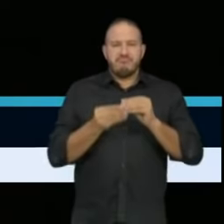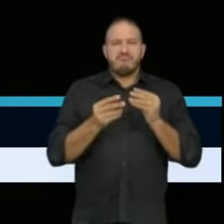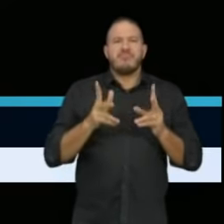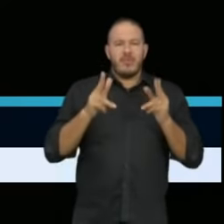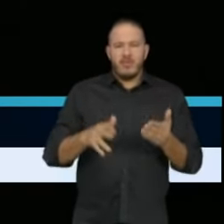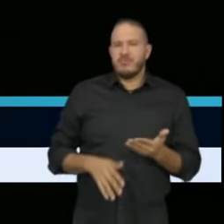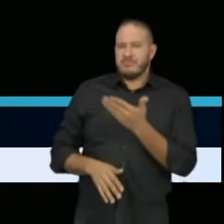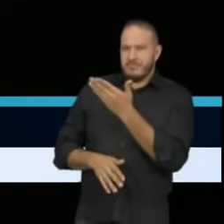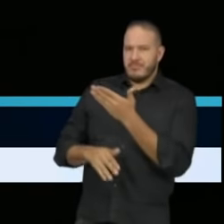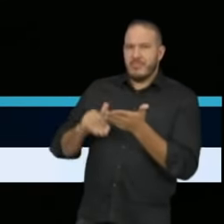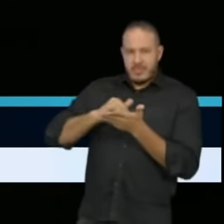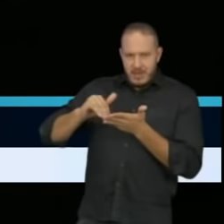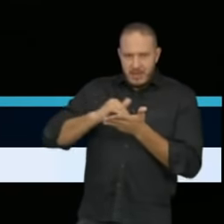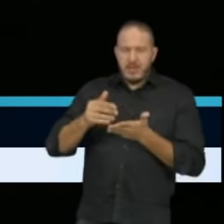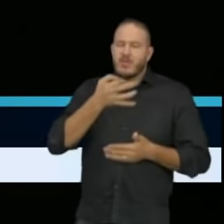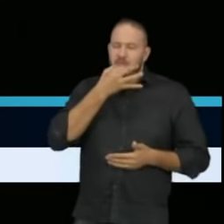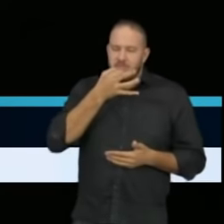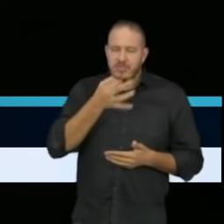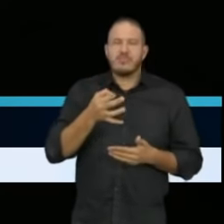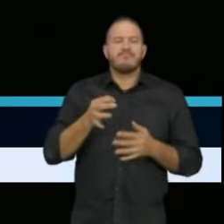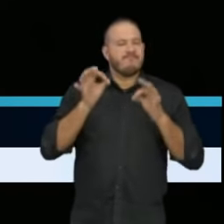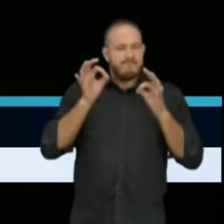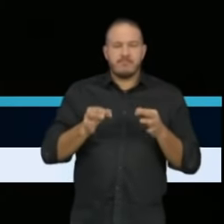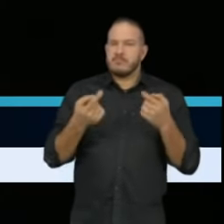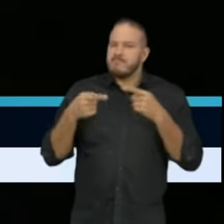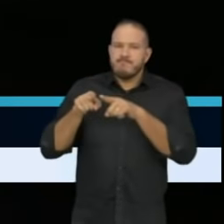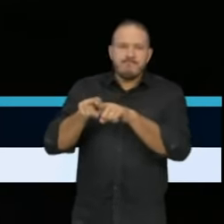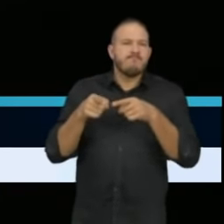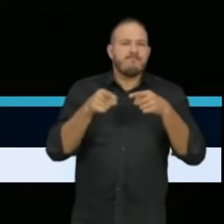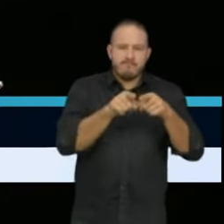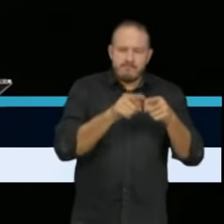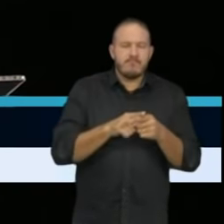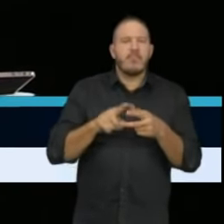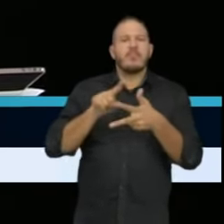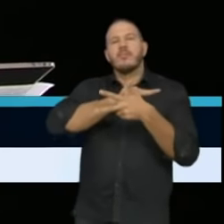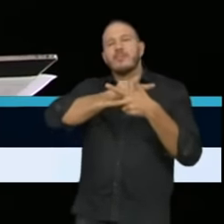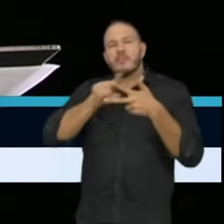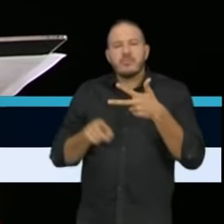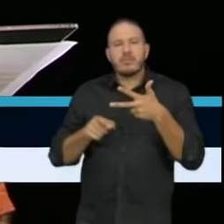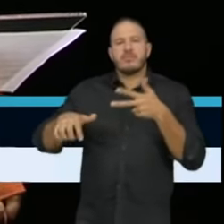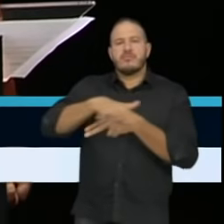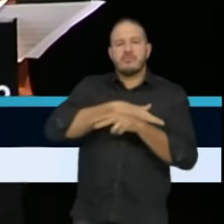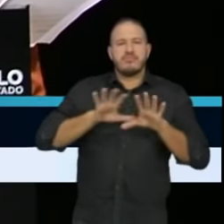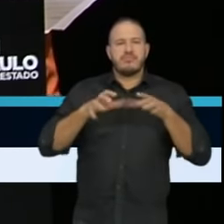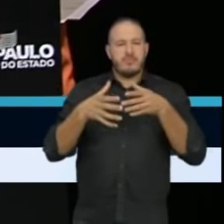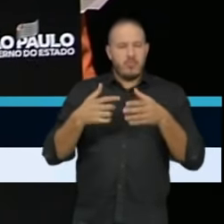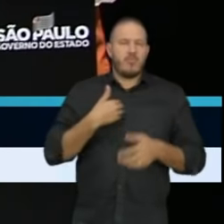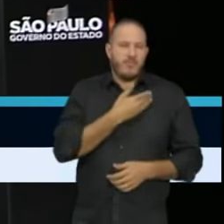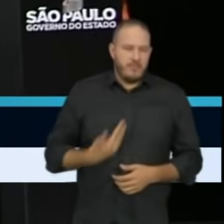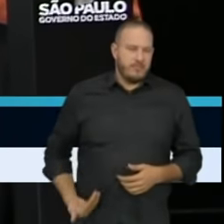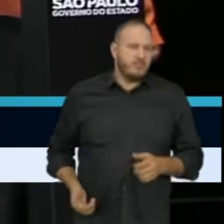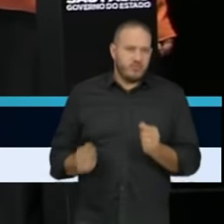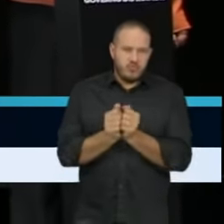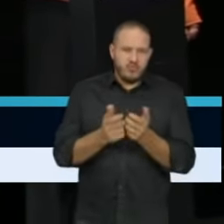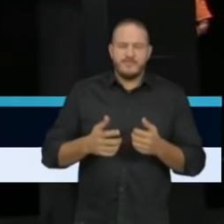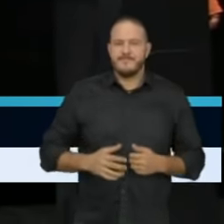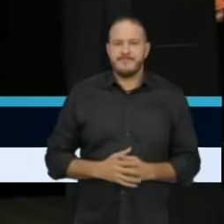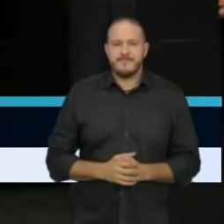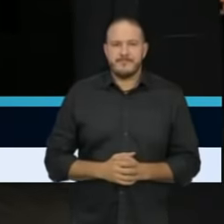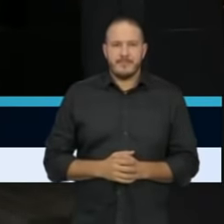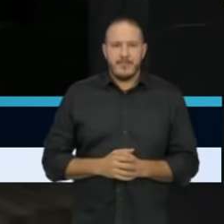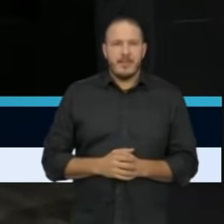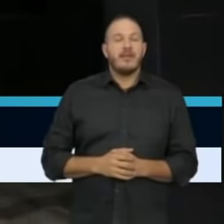nosso secretário comentou, uma ação em conjunto com as três esferas de governo. E para complementar, antes da próxima pergunta,